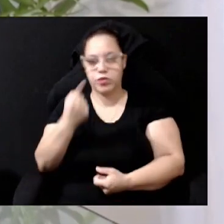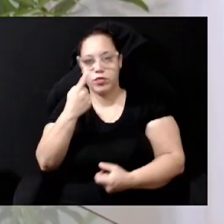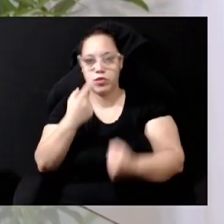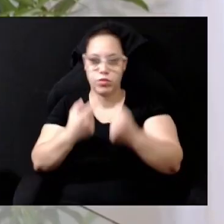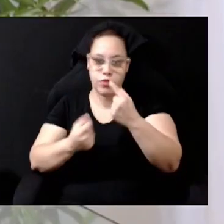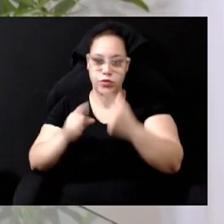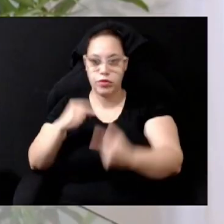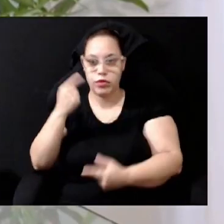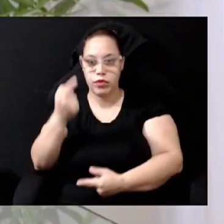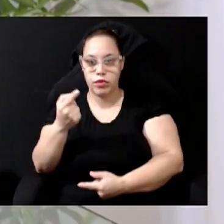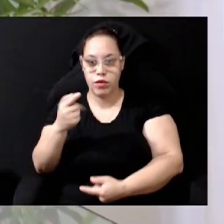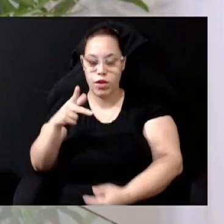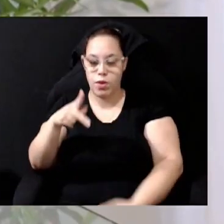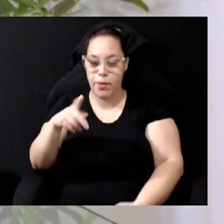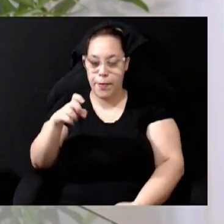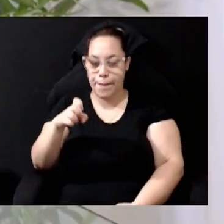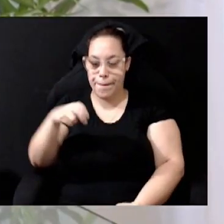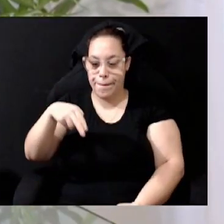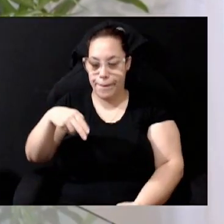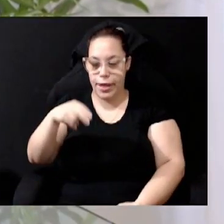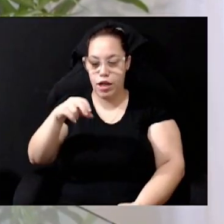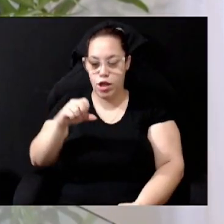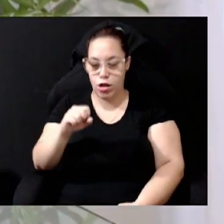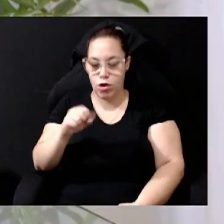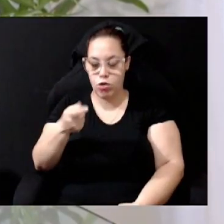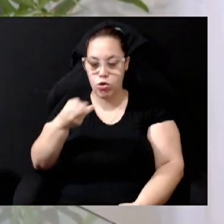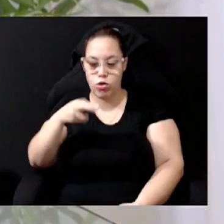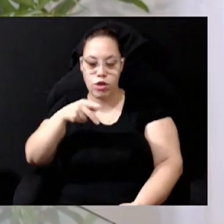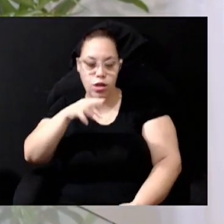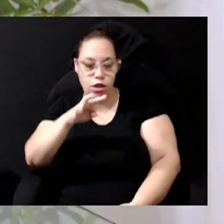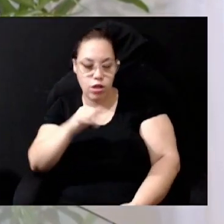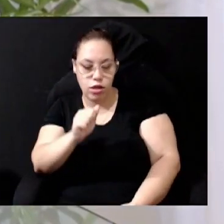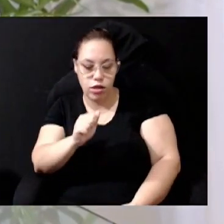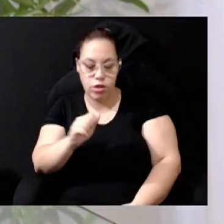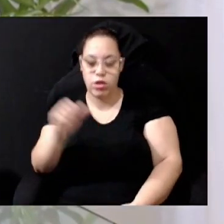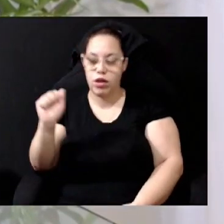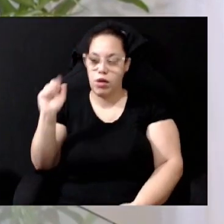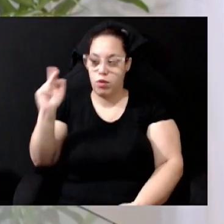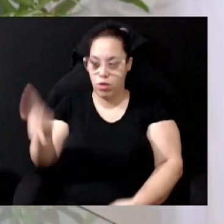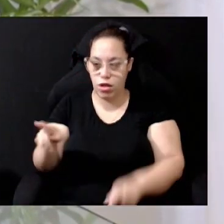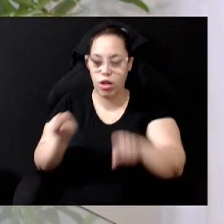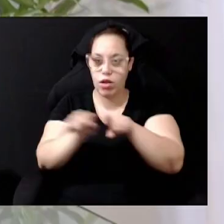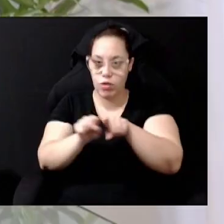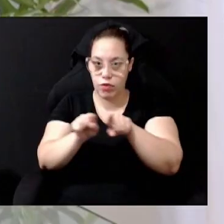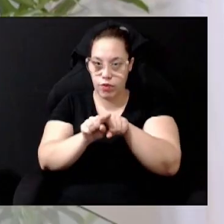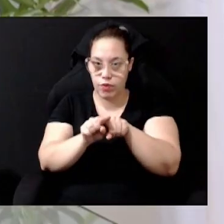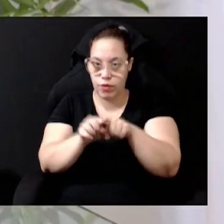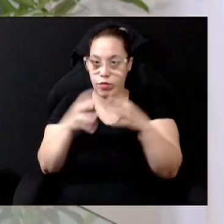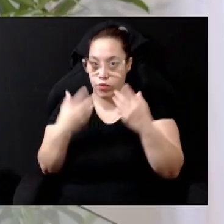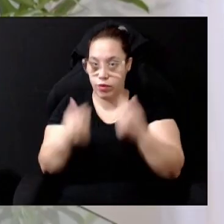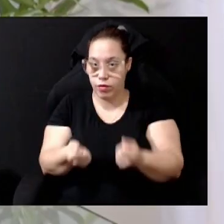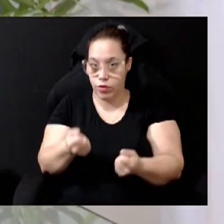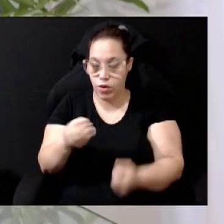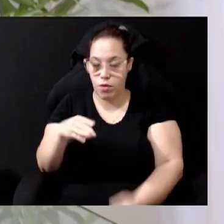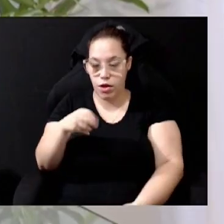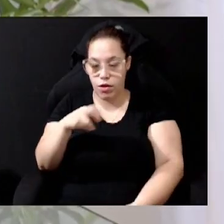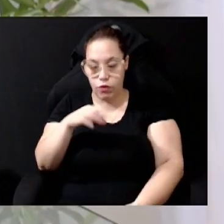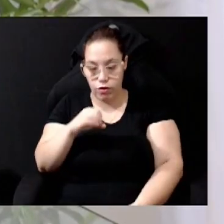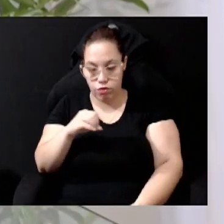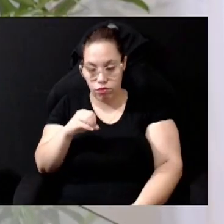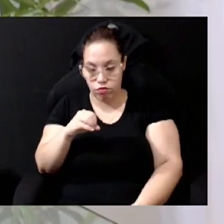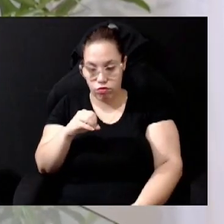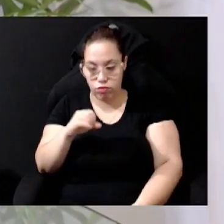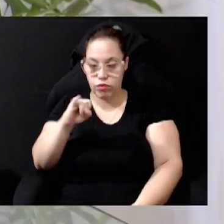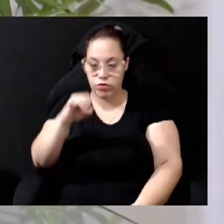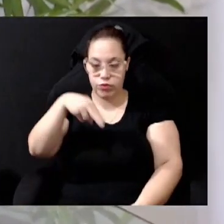como pensionistas, como os aposentados, aquelas pessoas que estão recebendo benefícios por meio do INSS,